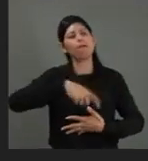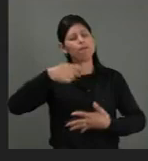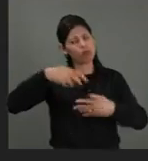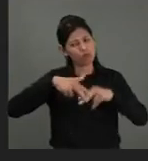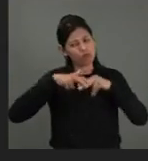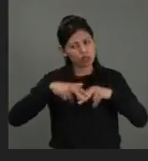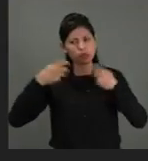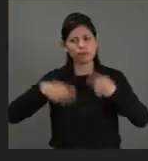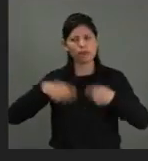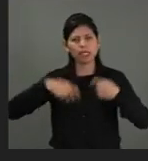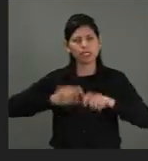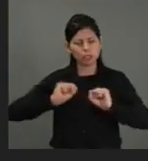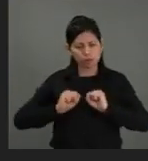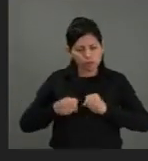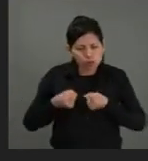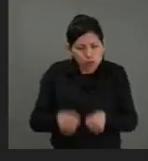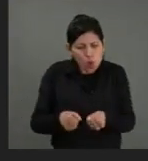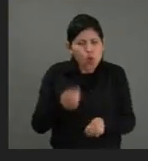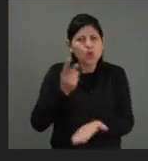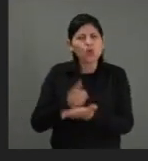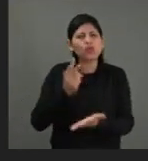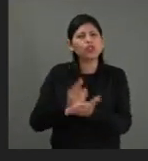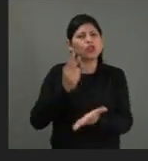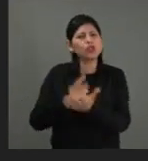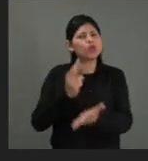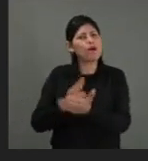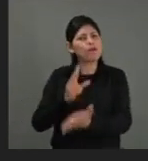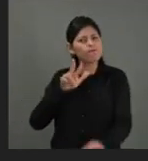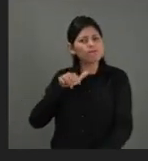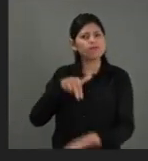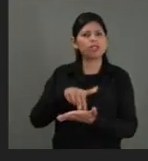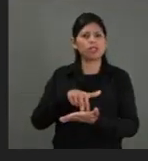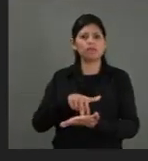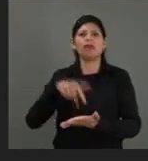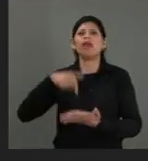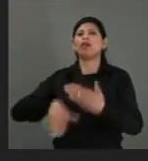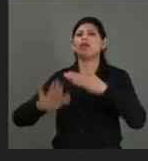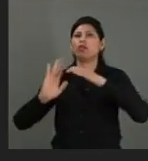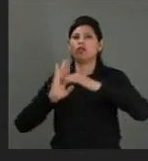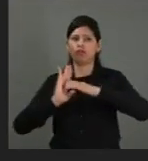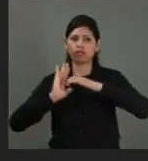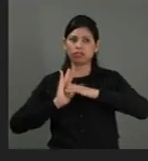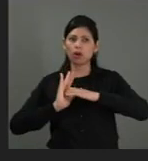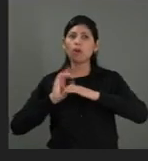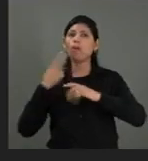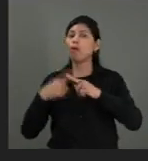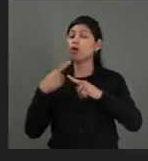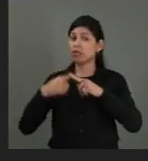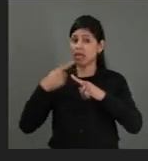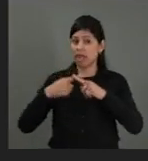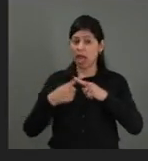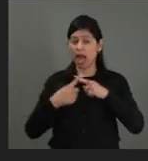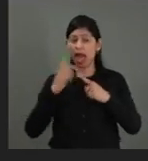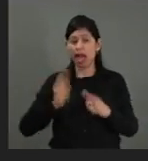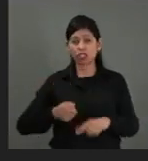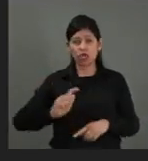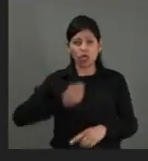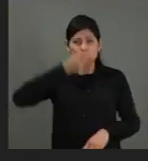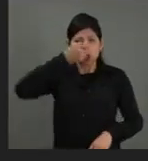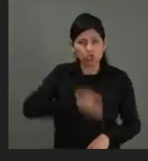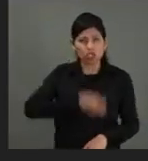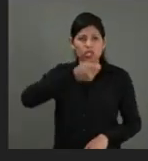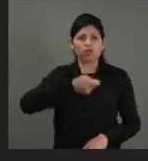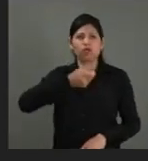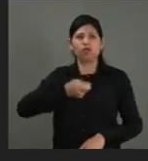precisamos continuar firmes na resistência aqui nesse Senado para que a pior das ditaduras não se instale no Brasil,